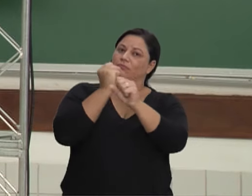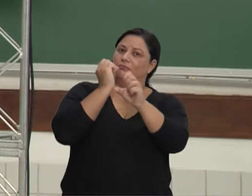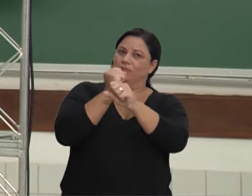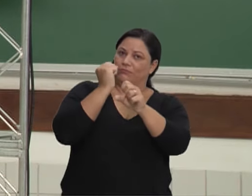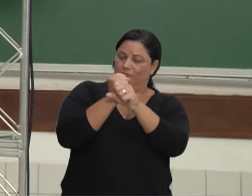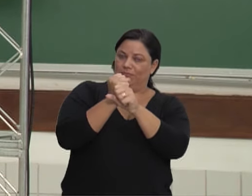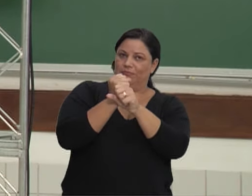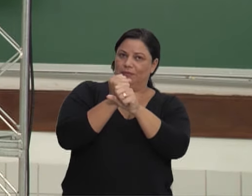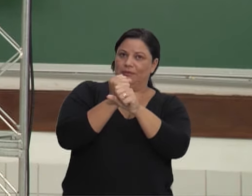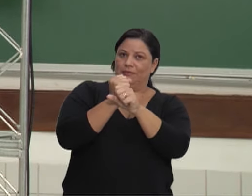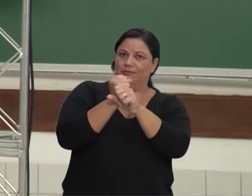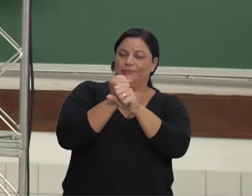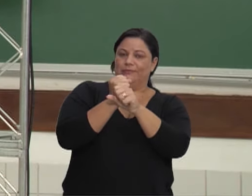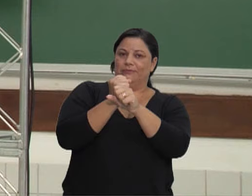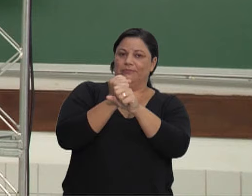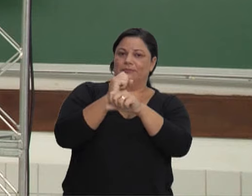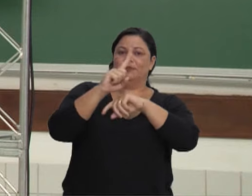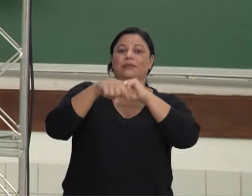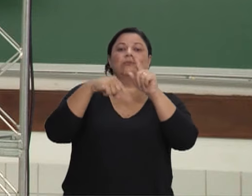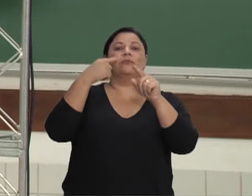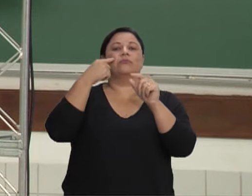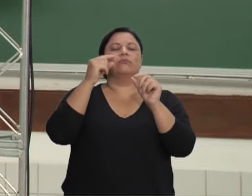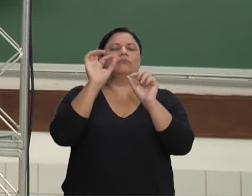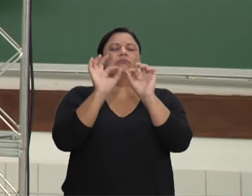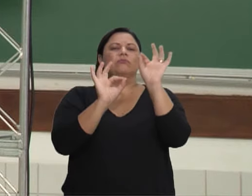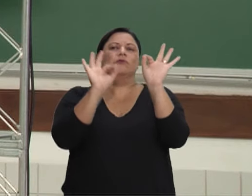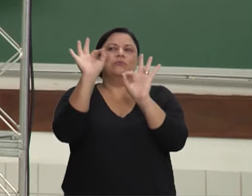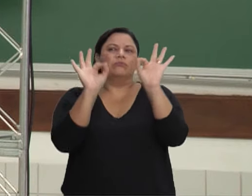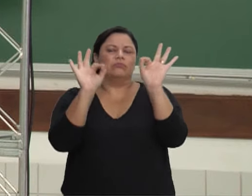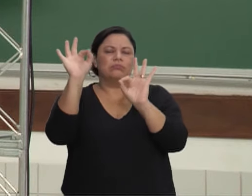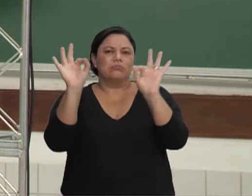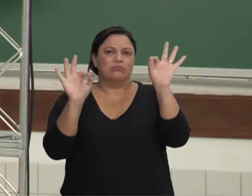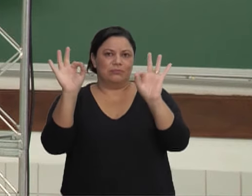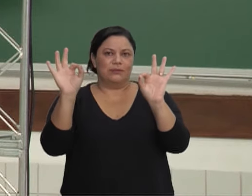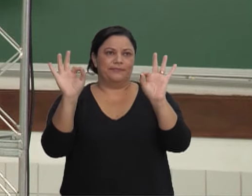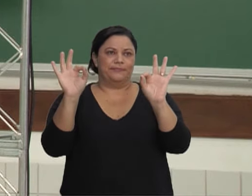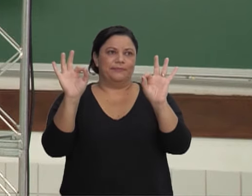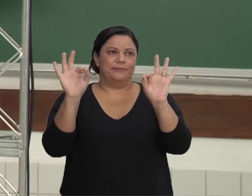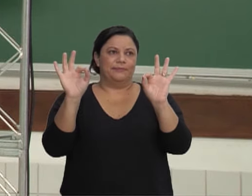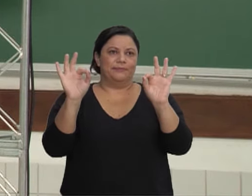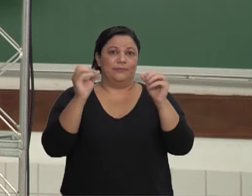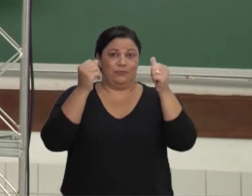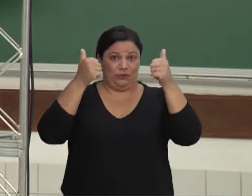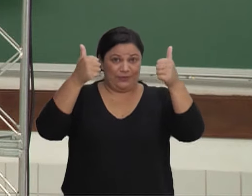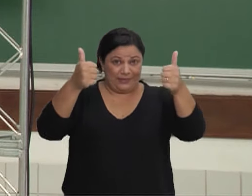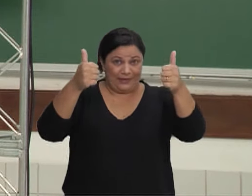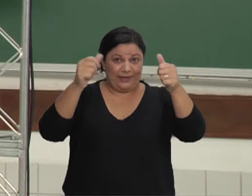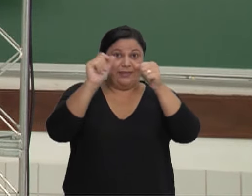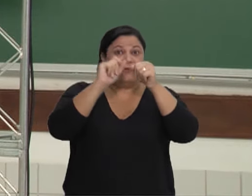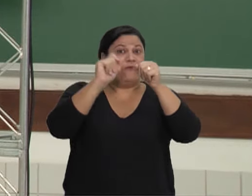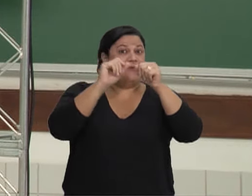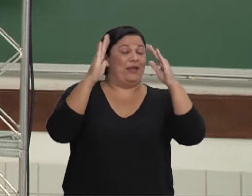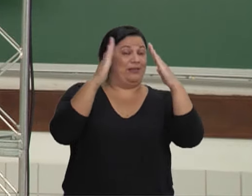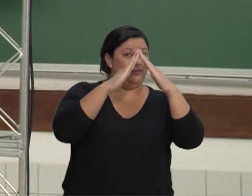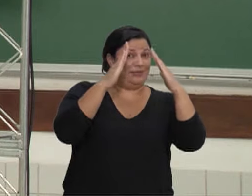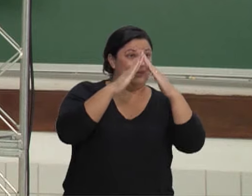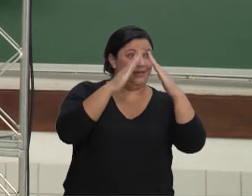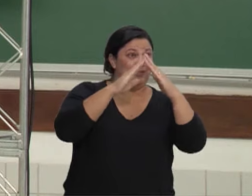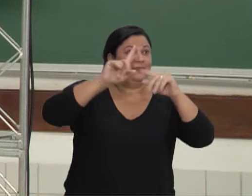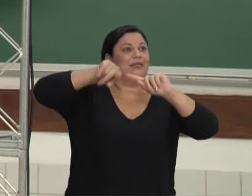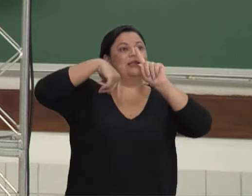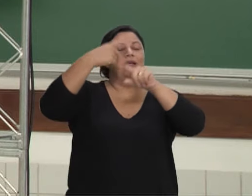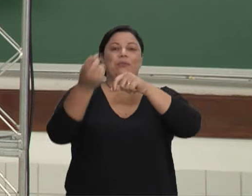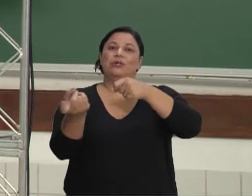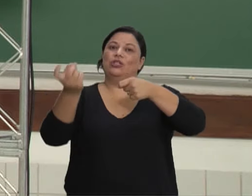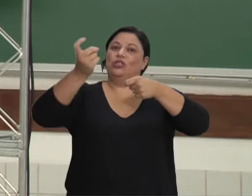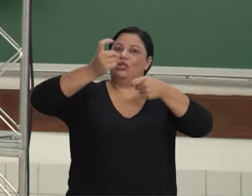vai ver qual alternativa que ele vai se encaixar. Tranquilo? Então façam aí em casa. Daí a gente retorna para